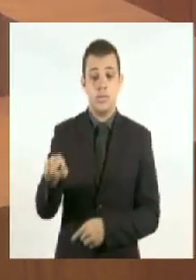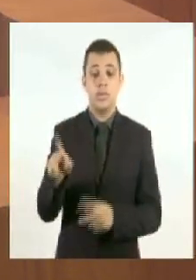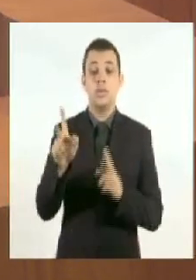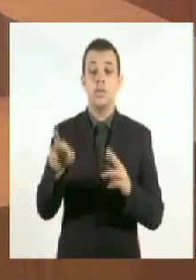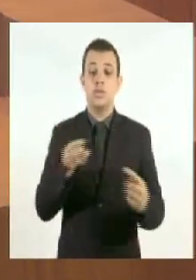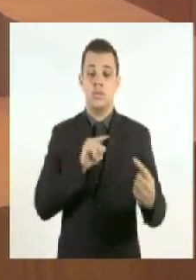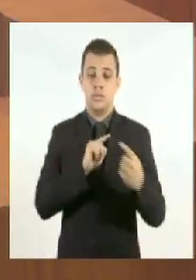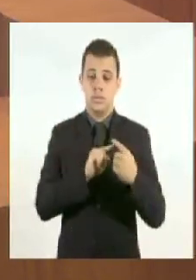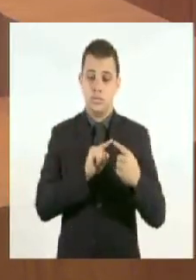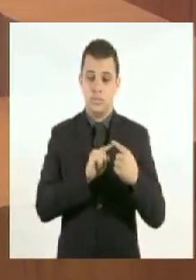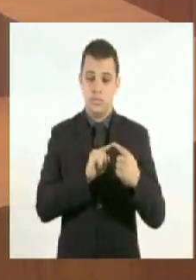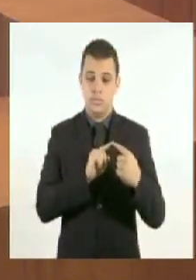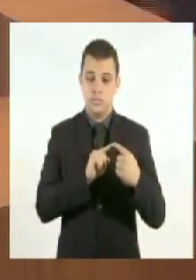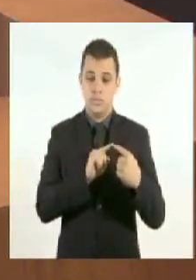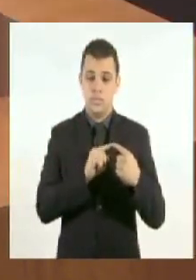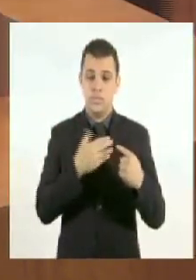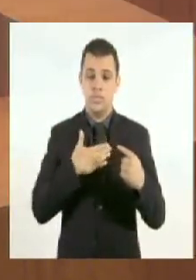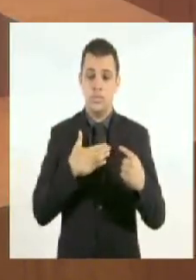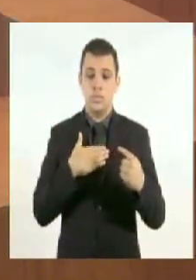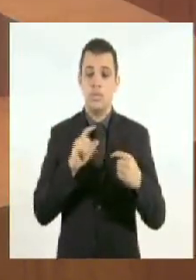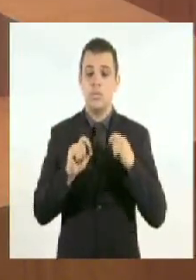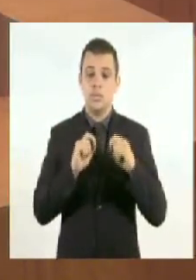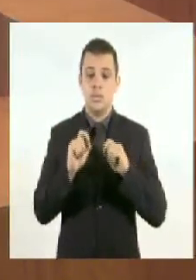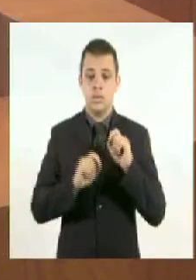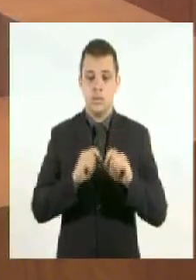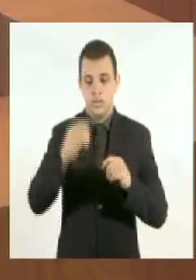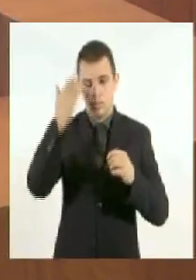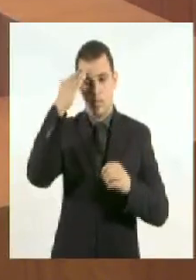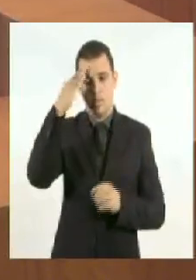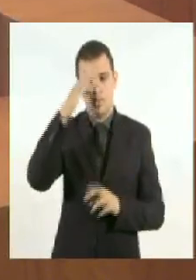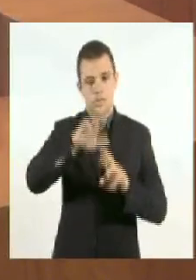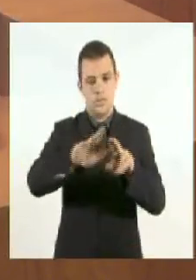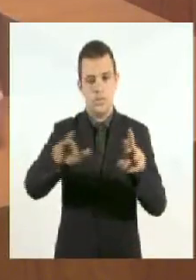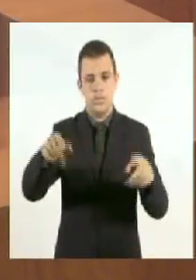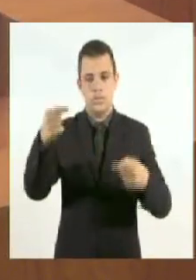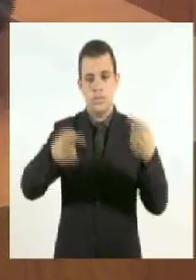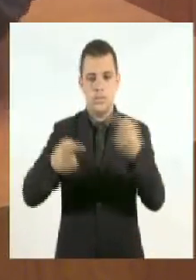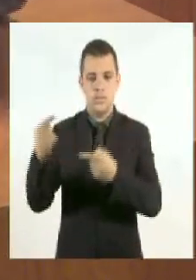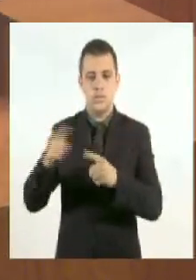opções políticas, mas sempre sem perder o respeito por cada um dos colegas que aqui está. Muito obrigado.